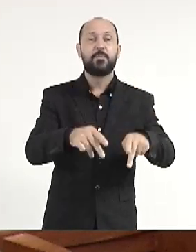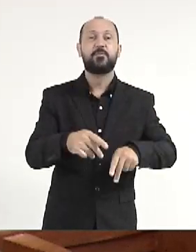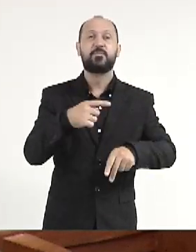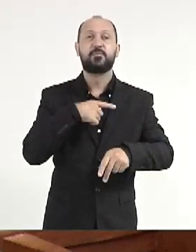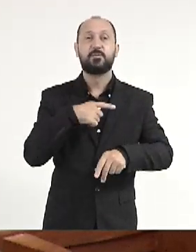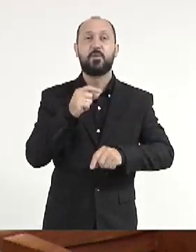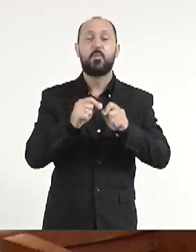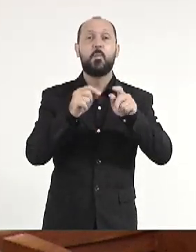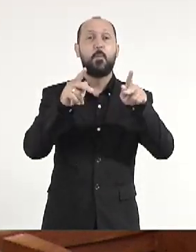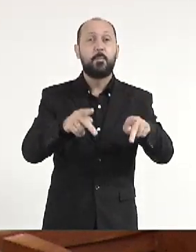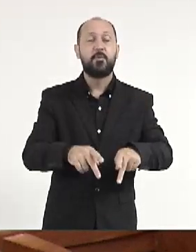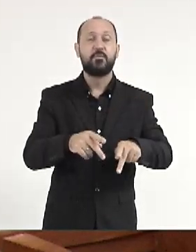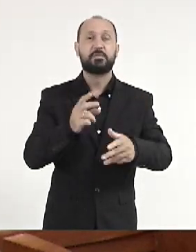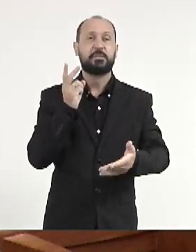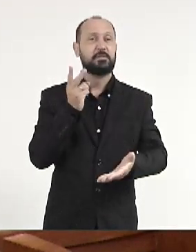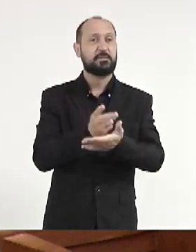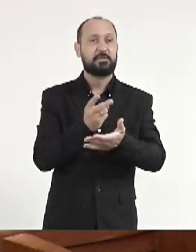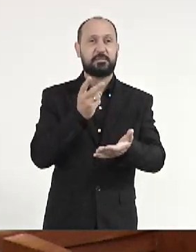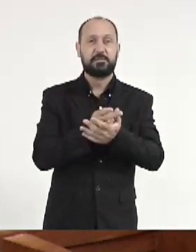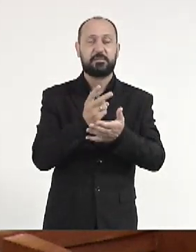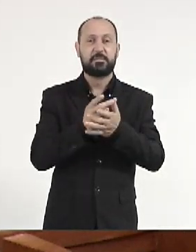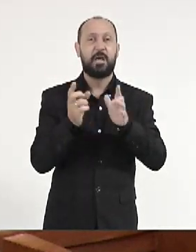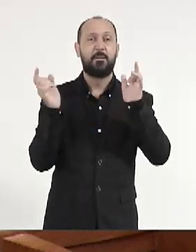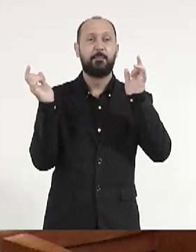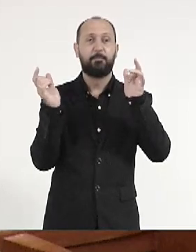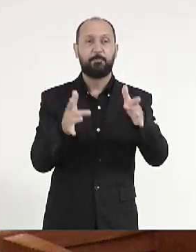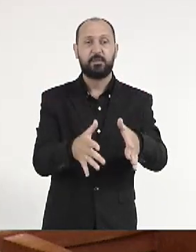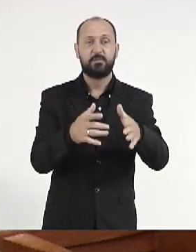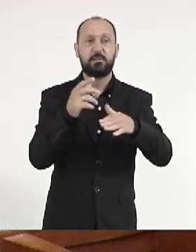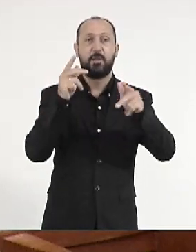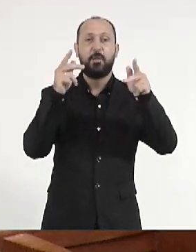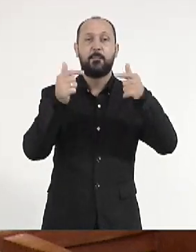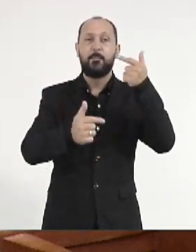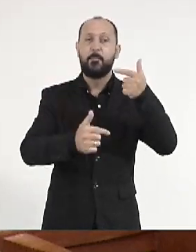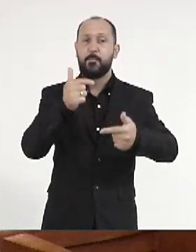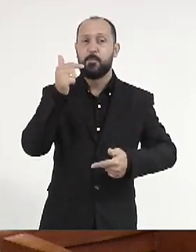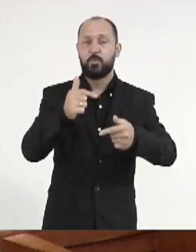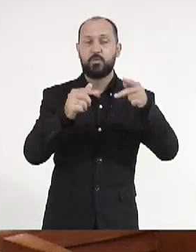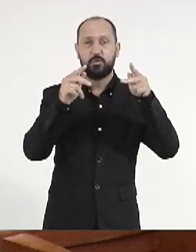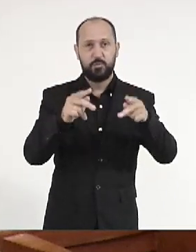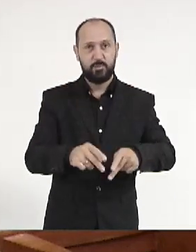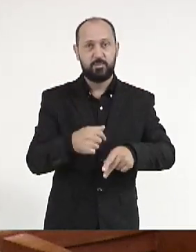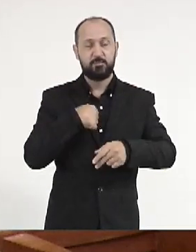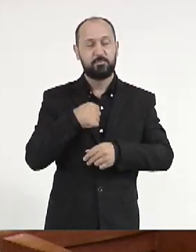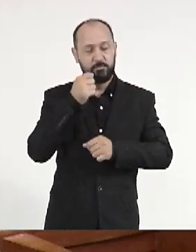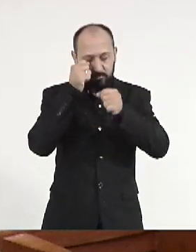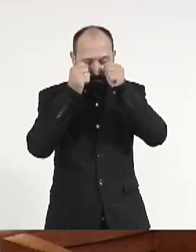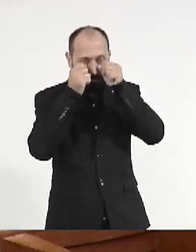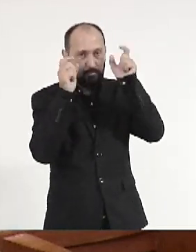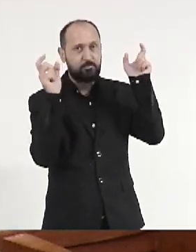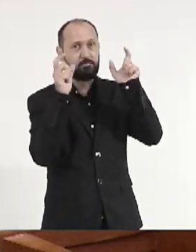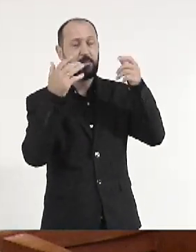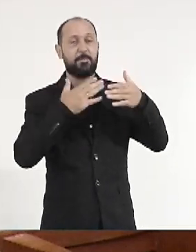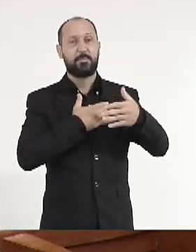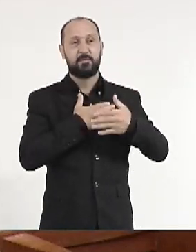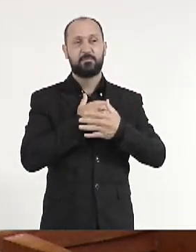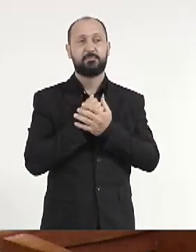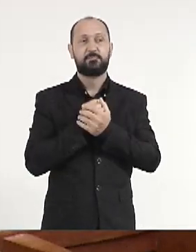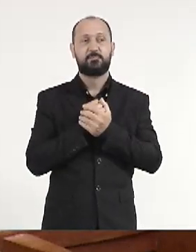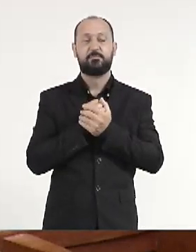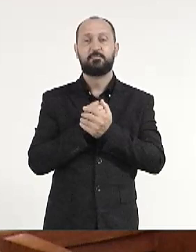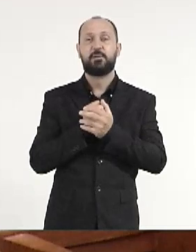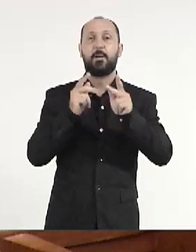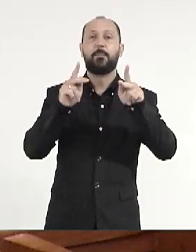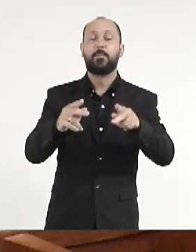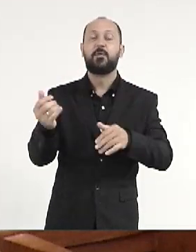uma população que está muito desassistida da política pública. E algo me chamou a atenção. A